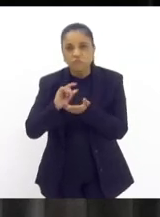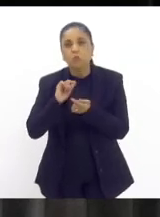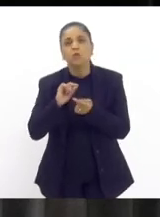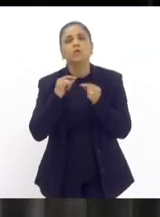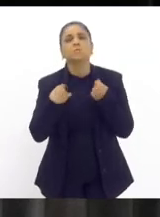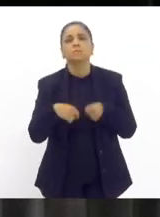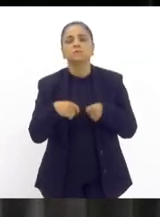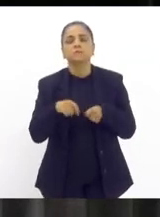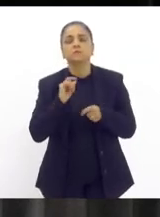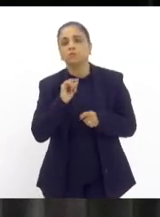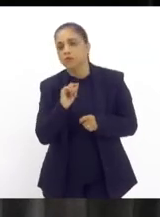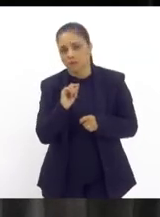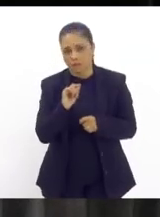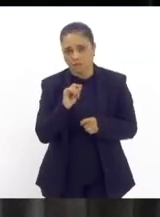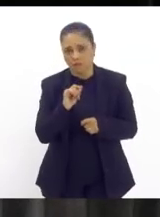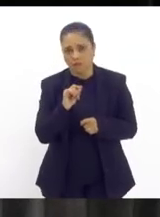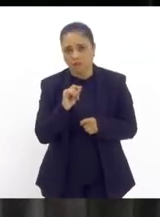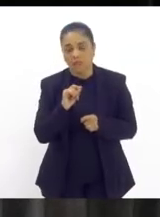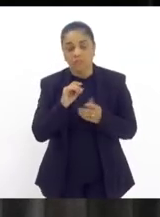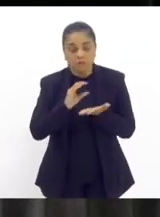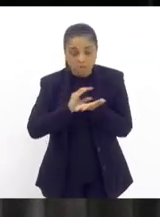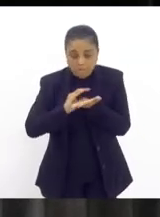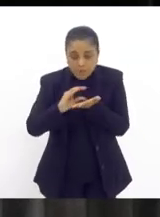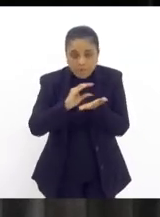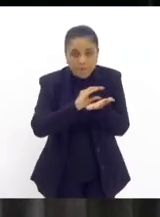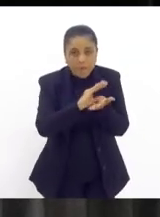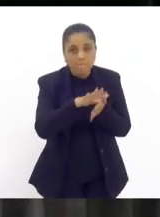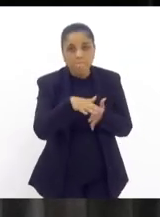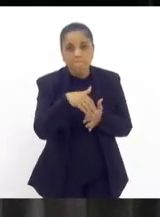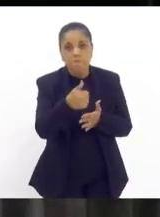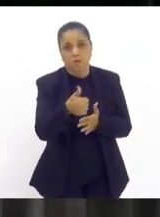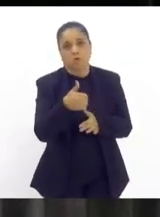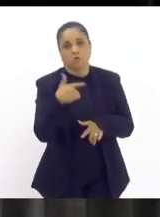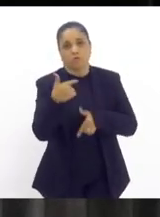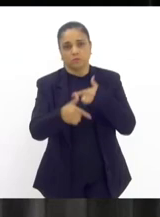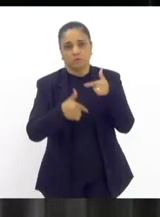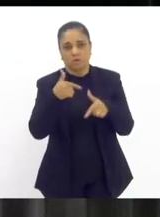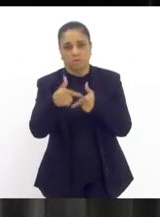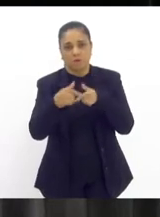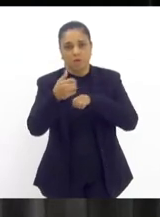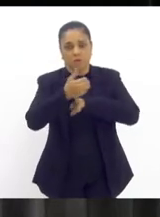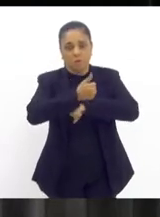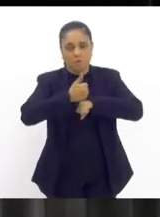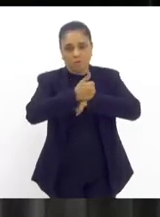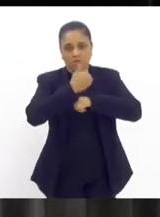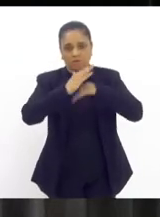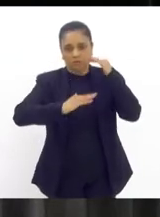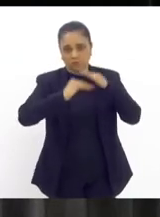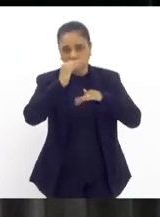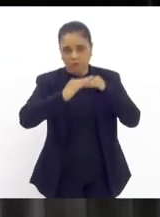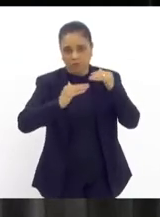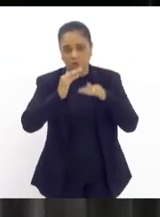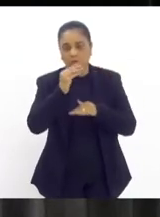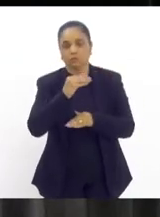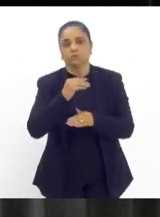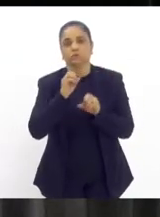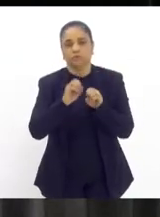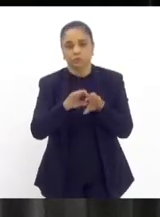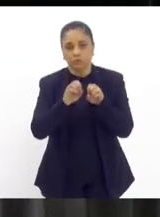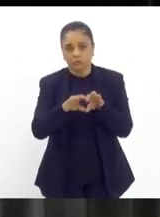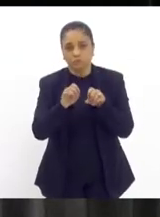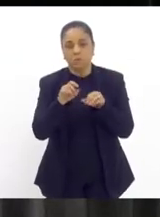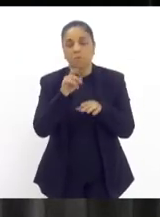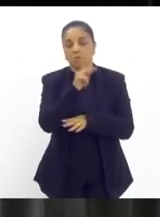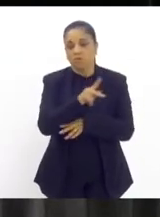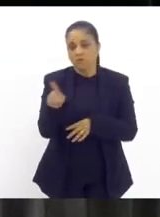gente precisa né E cadê o investimento na melhoria do trabalho dos profissionais de educação a disponibilização de mais